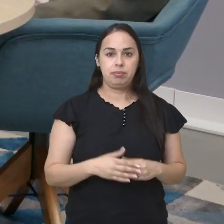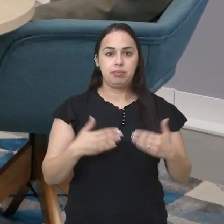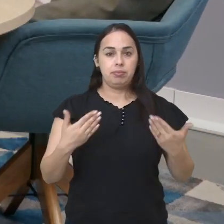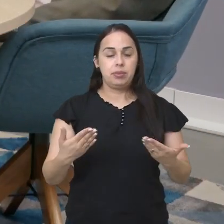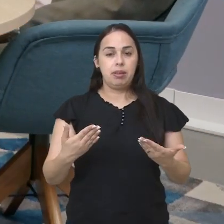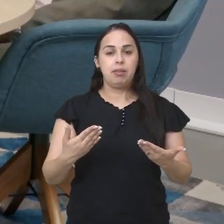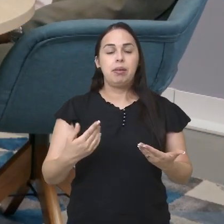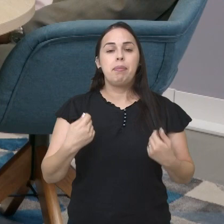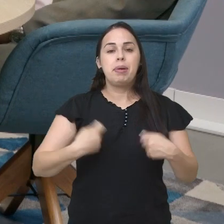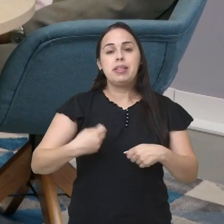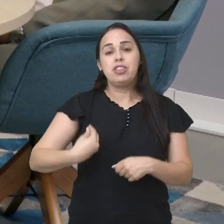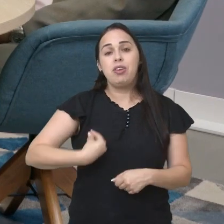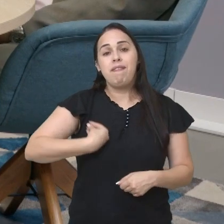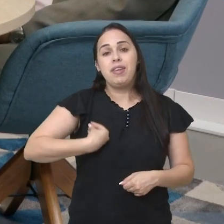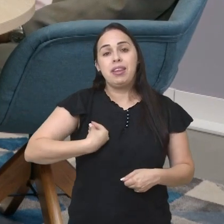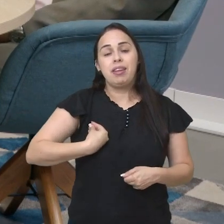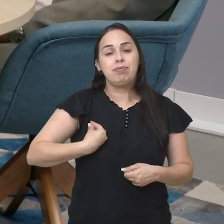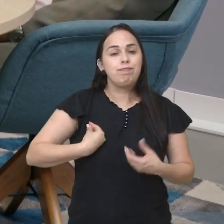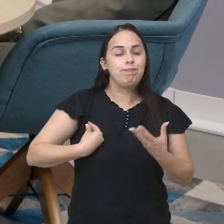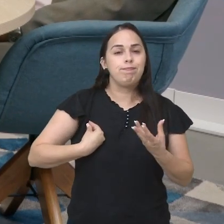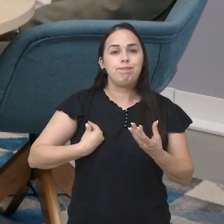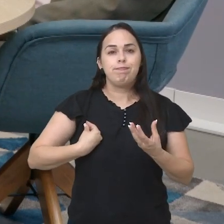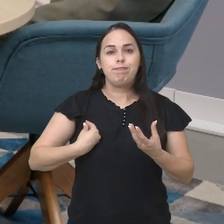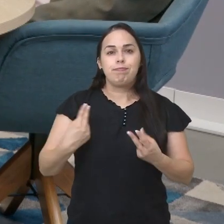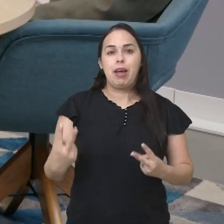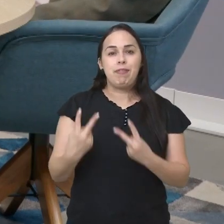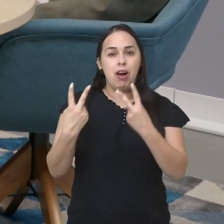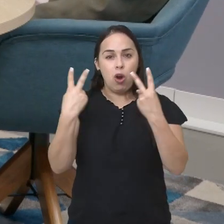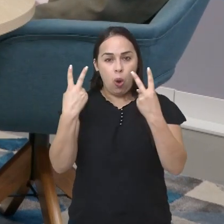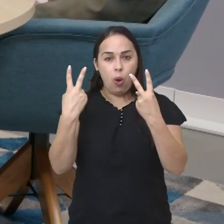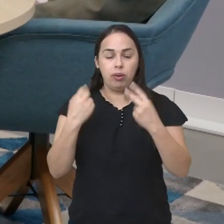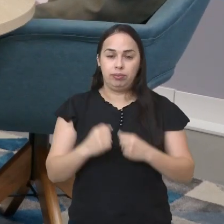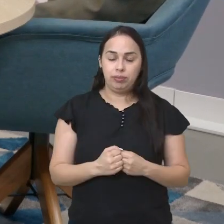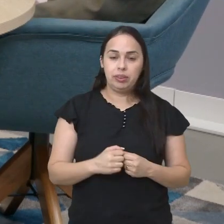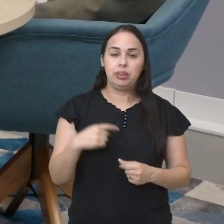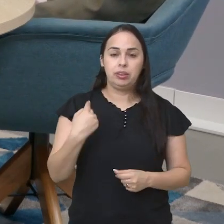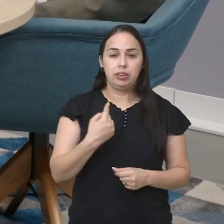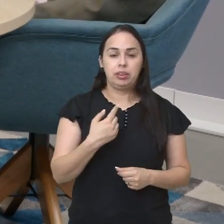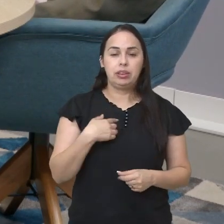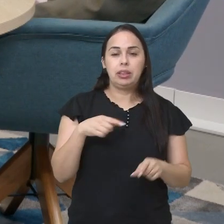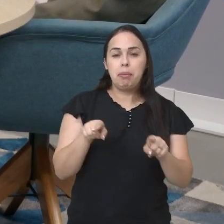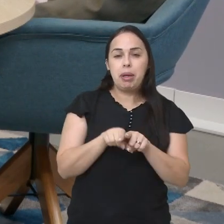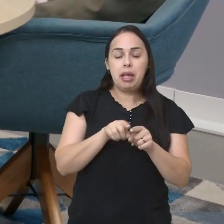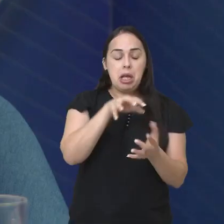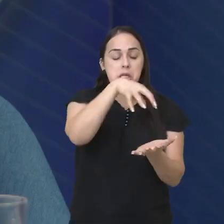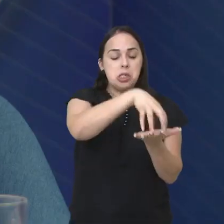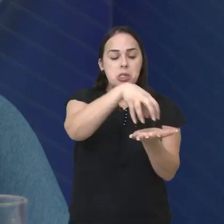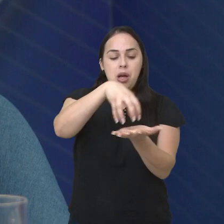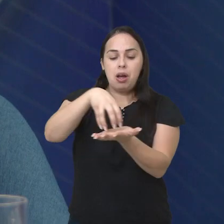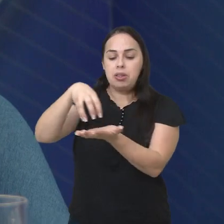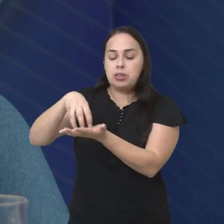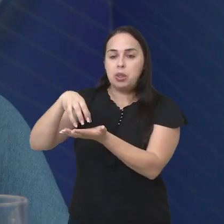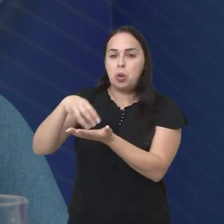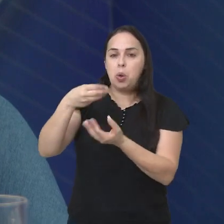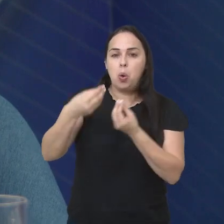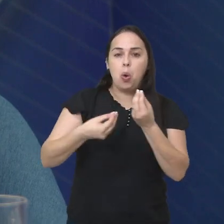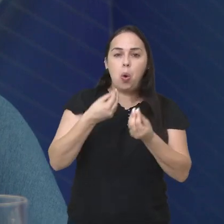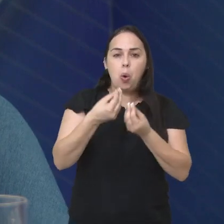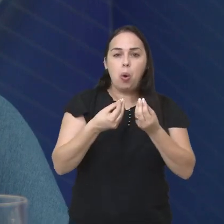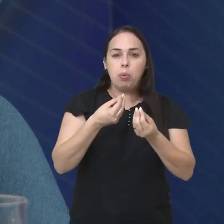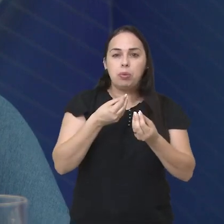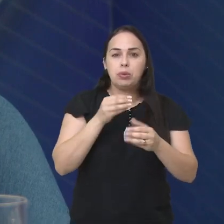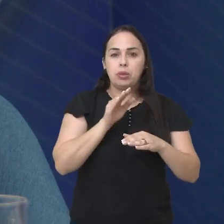sintam ainda mais capazes. Em meio a isso, como colocar as ONGs cada vez mais no dia a dia, assim,